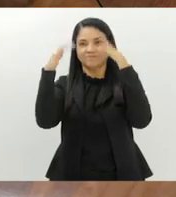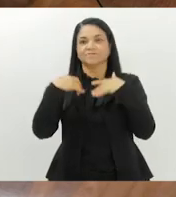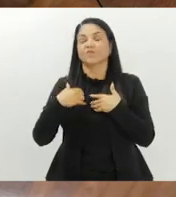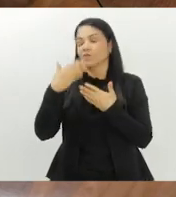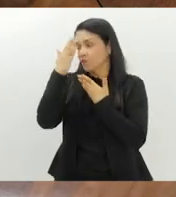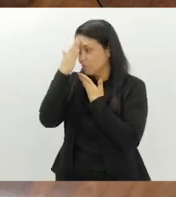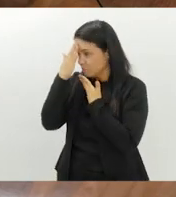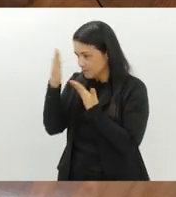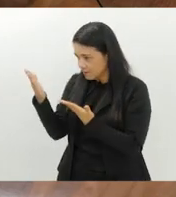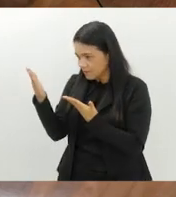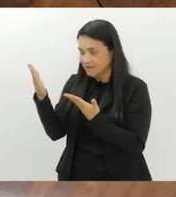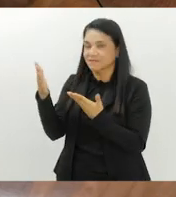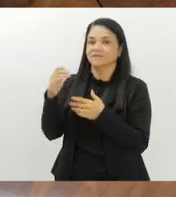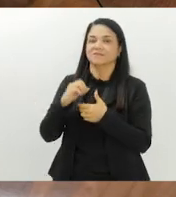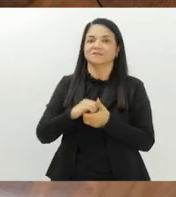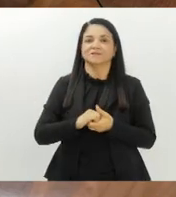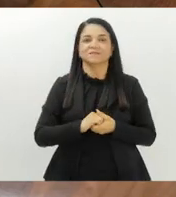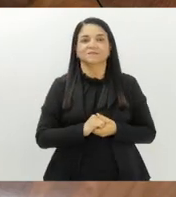Obrigado você